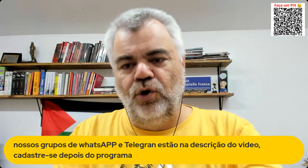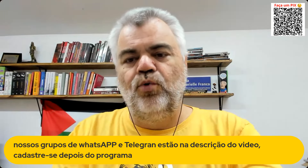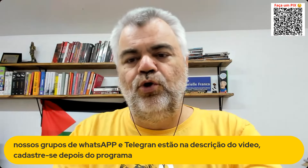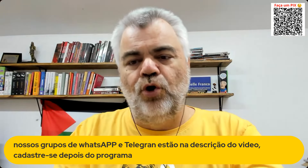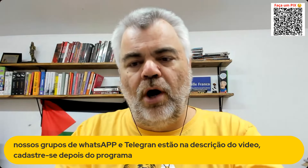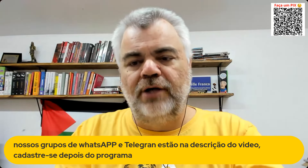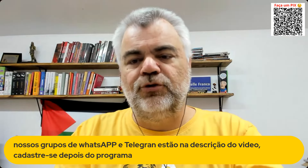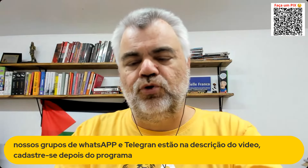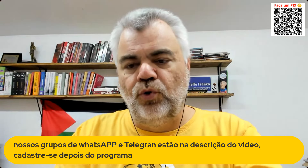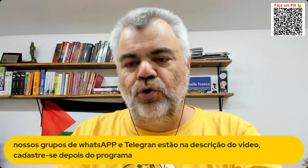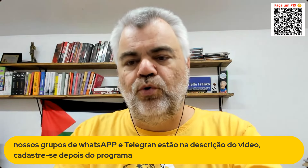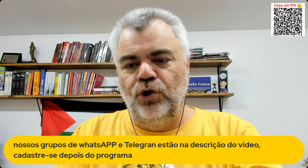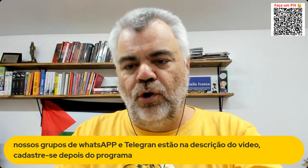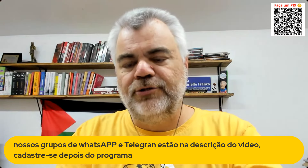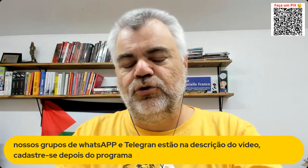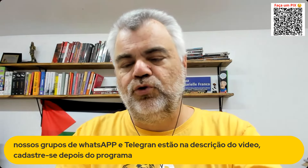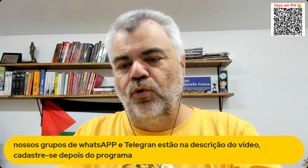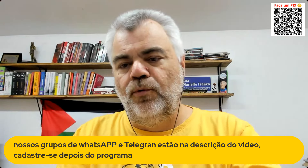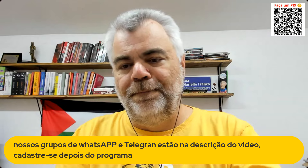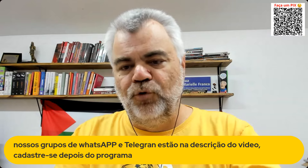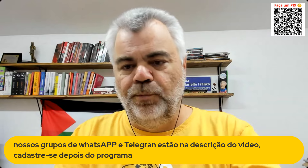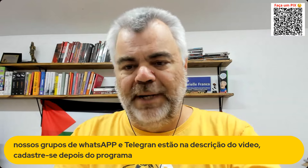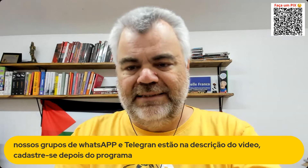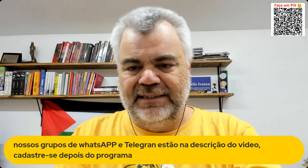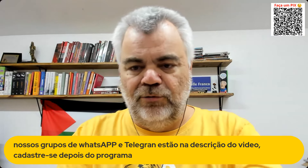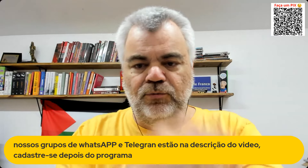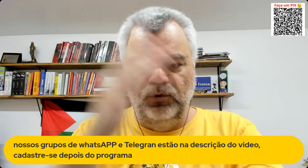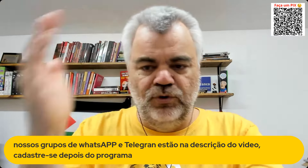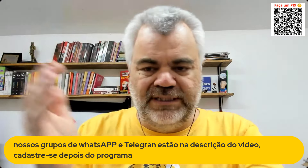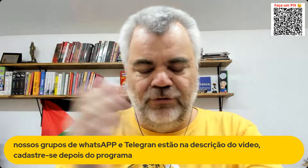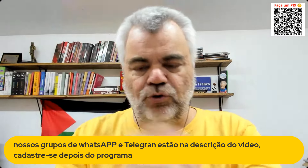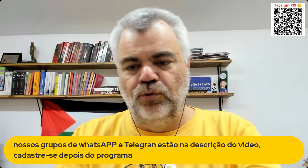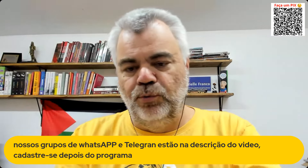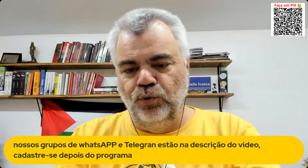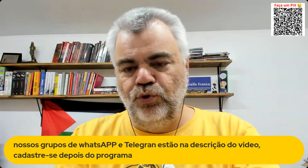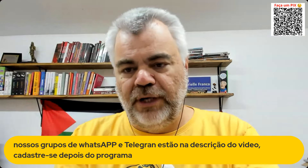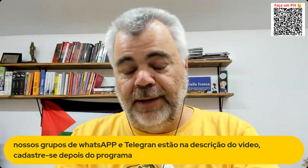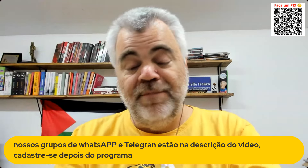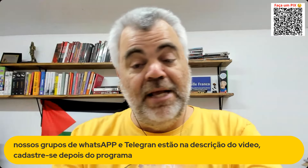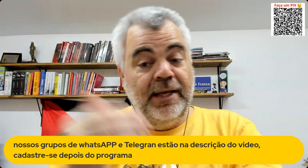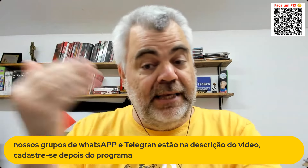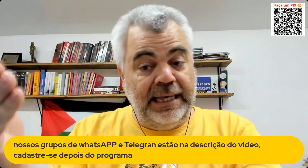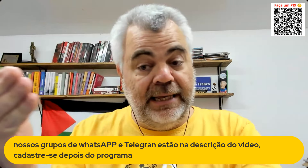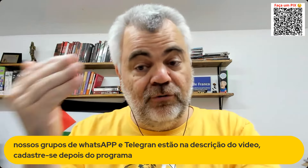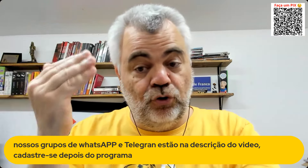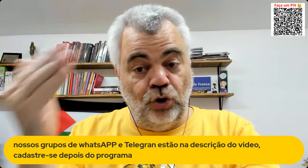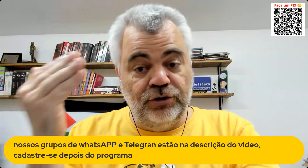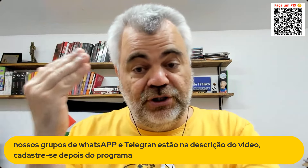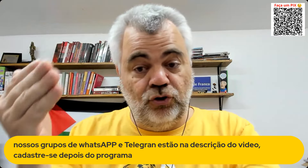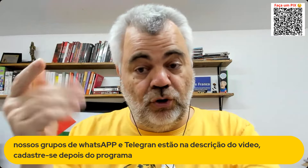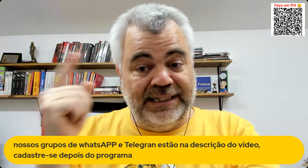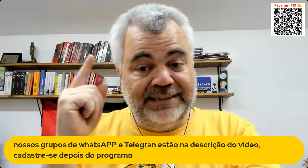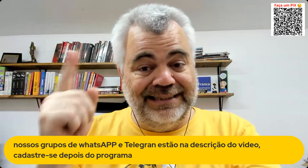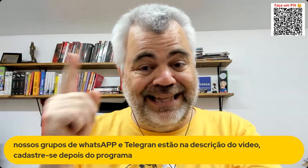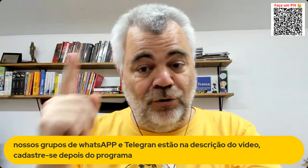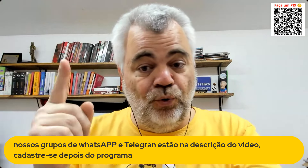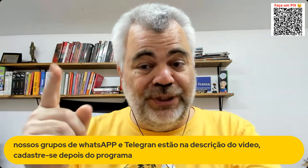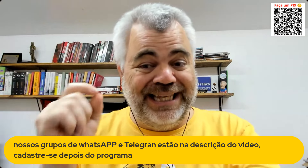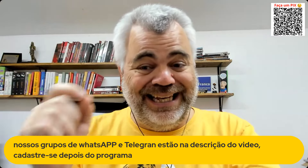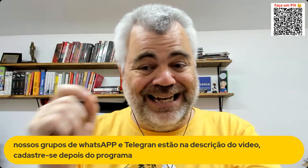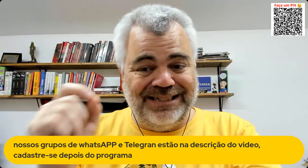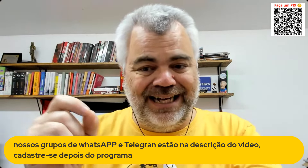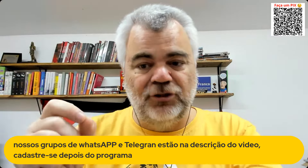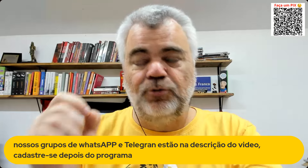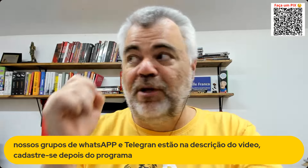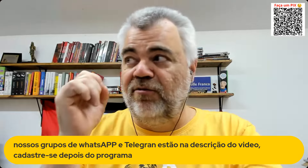todas orgulhosos, orgulhosos com o Brasil no centro do mundo, né? E todos e todas na